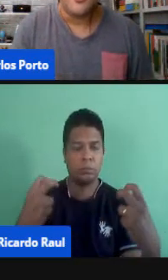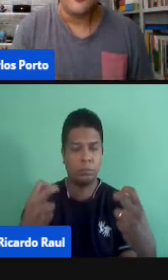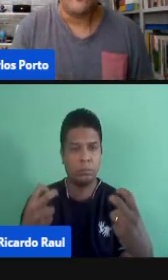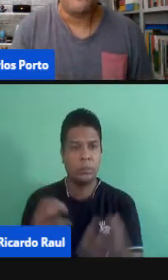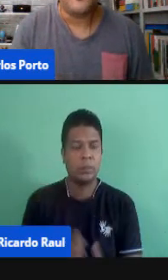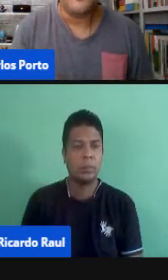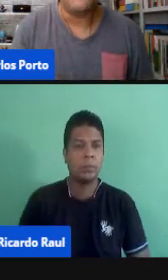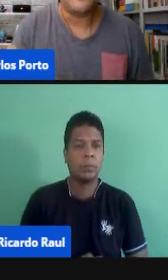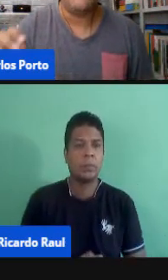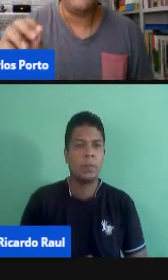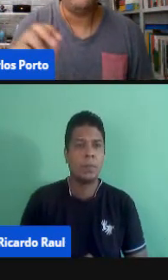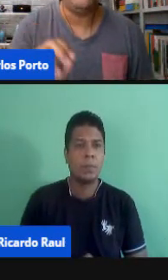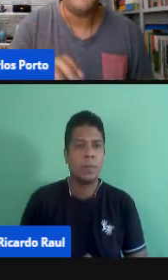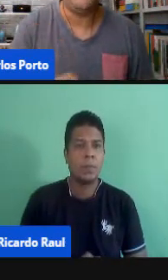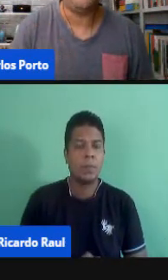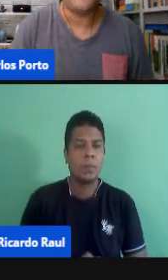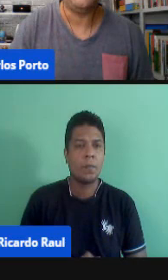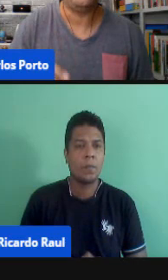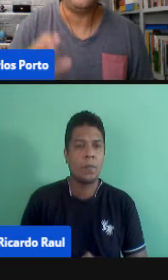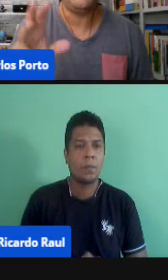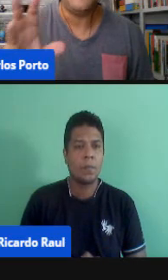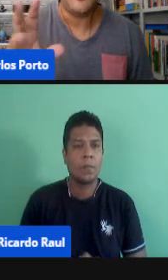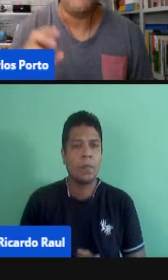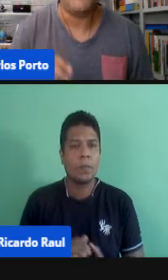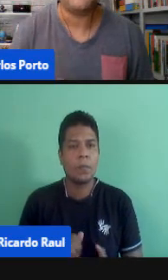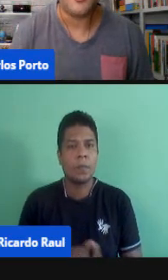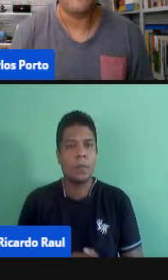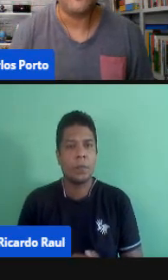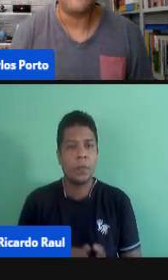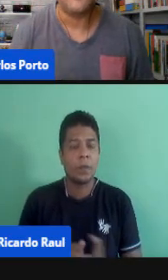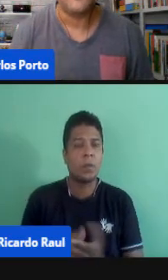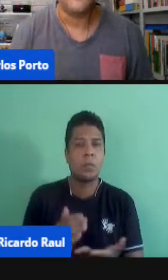Então, nós poderíamos trazer um gênero para isso, que seria a